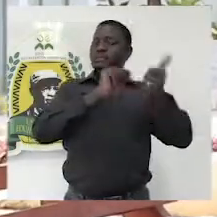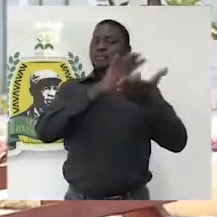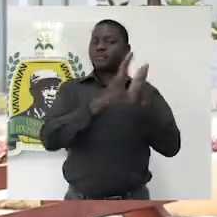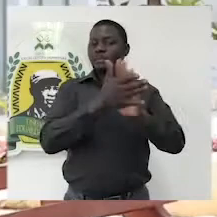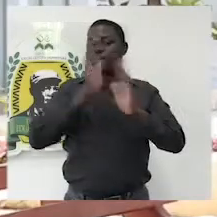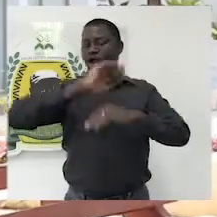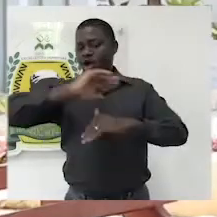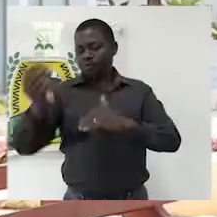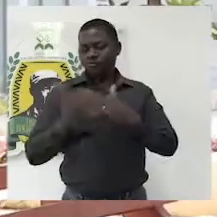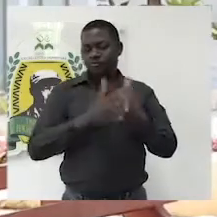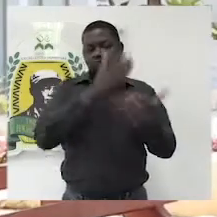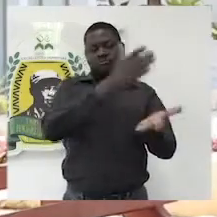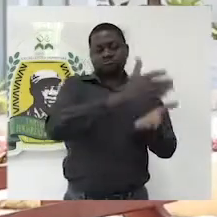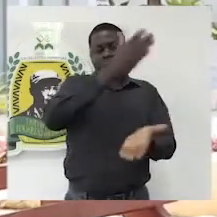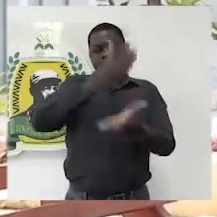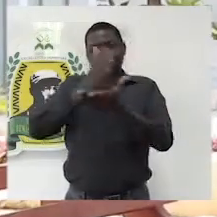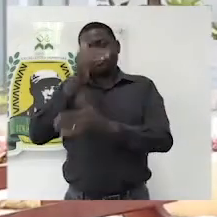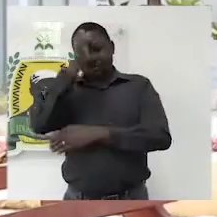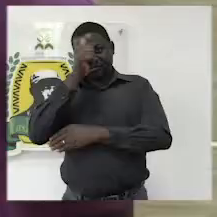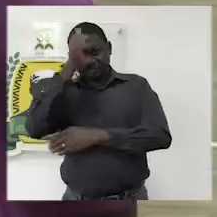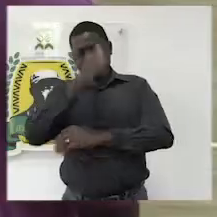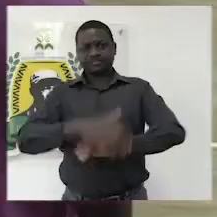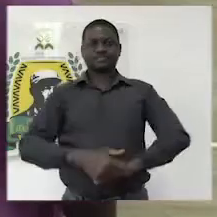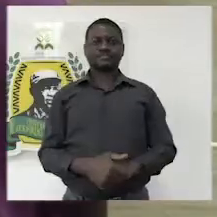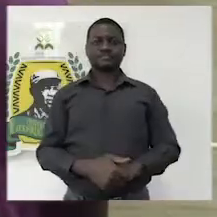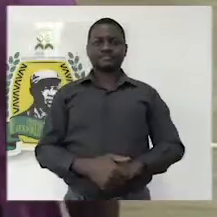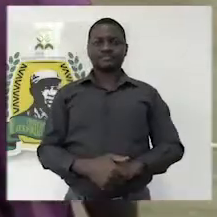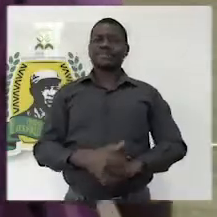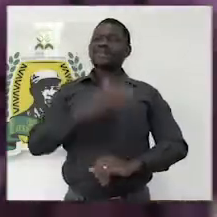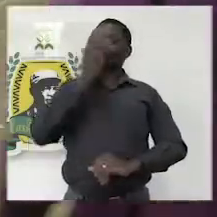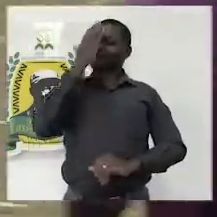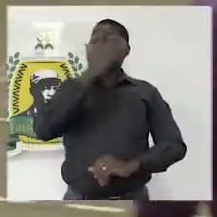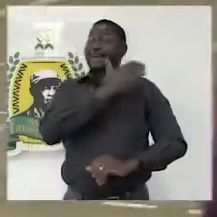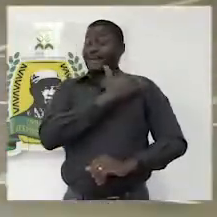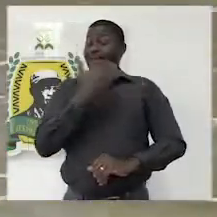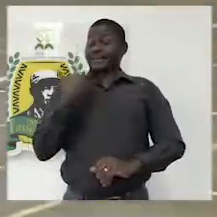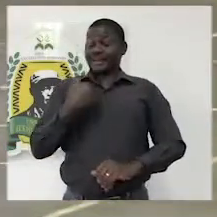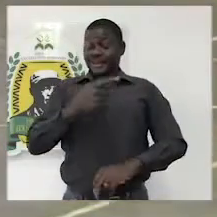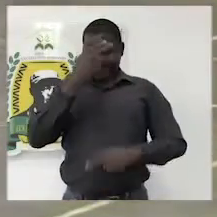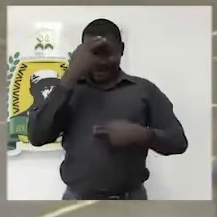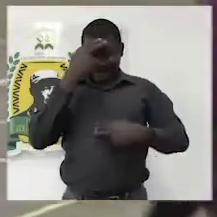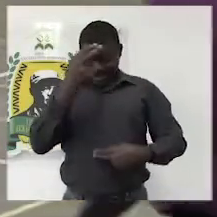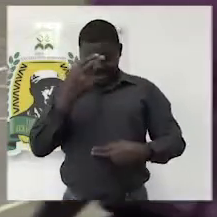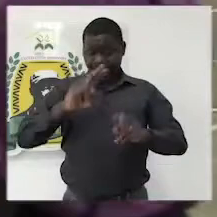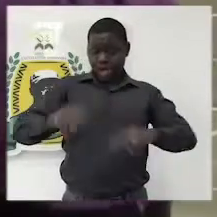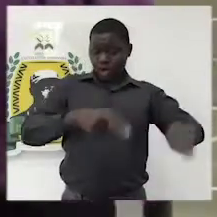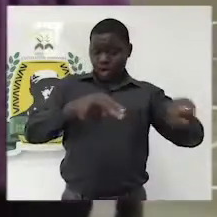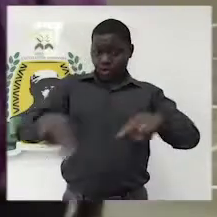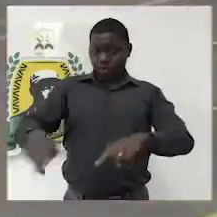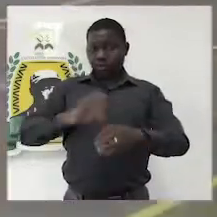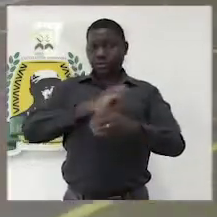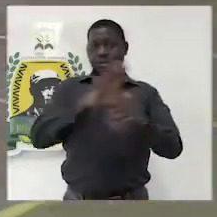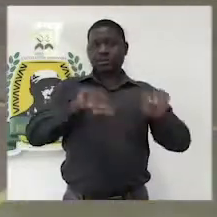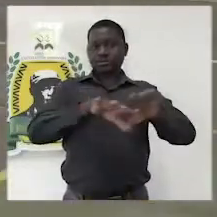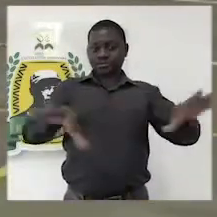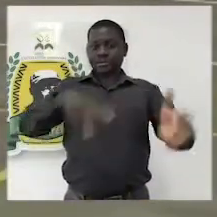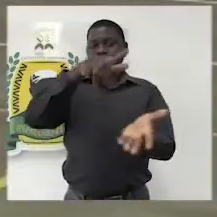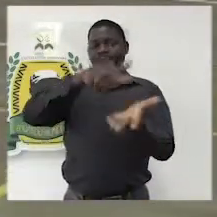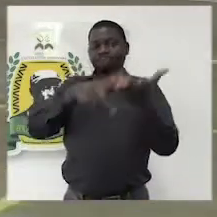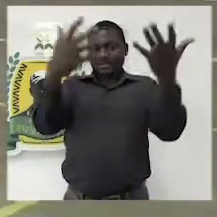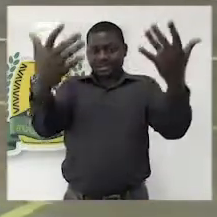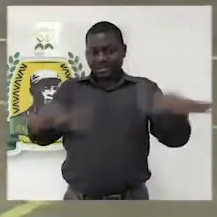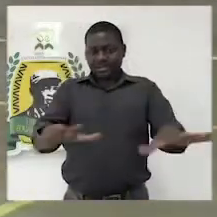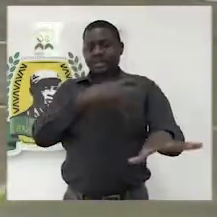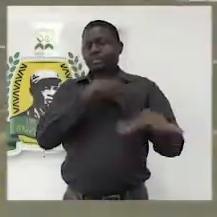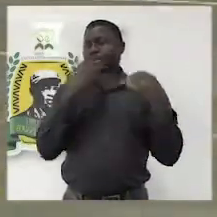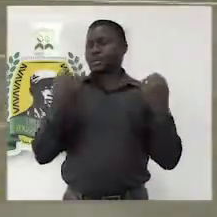prepara-se para a retoma das provas universitárias. Ciente de que o retorno poderá obedecer aos protocolos contra a Covid-19 já definidos pelo